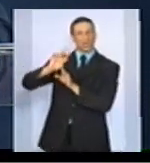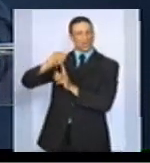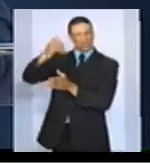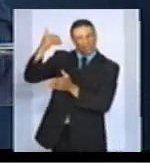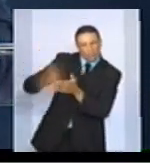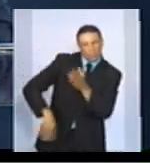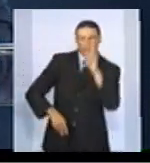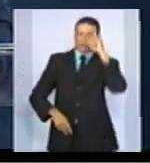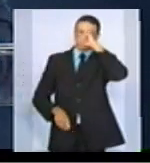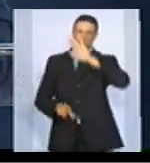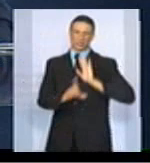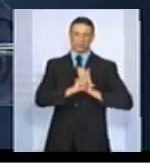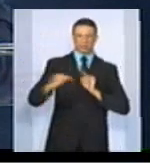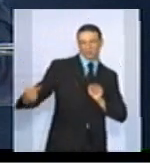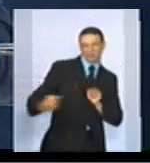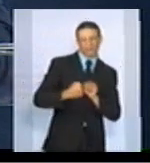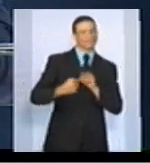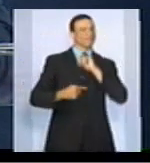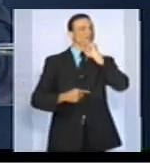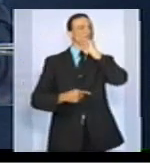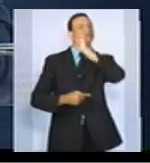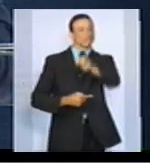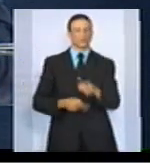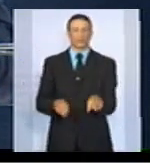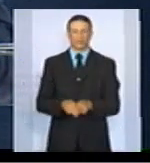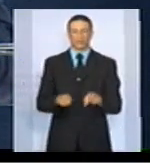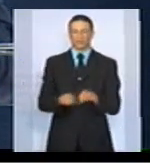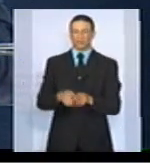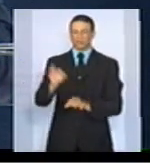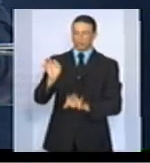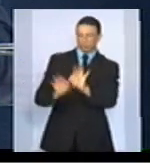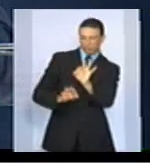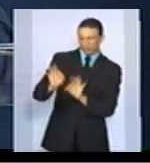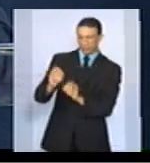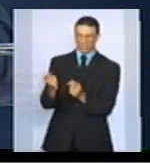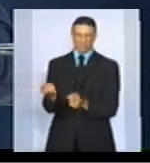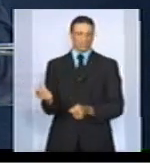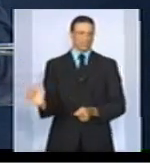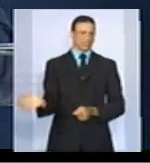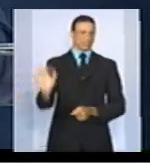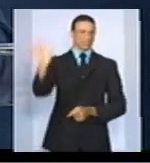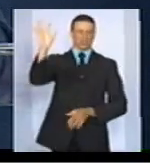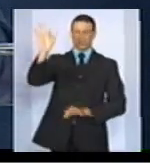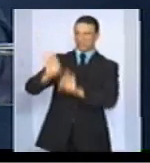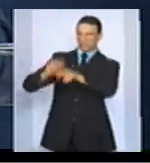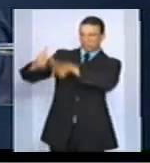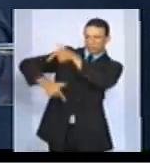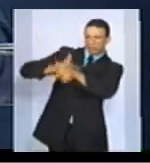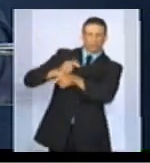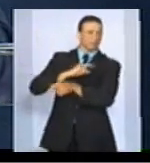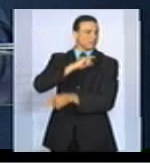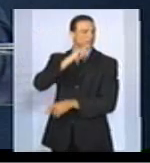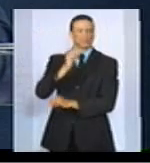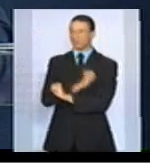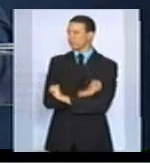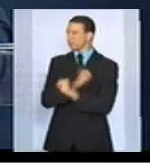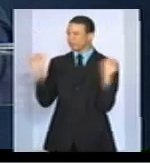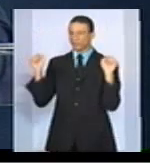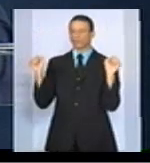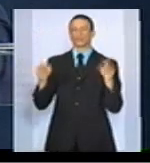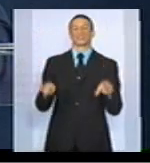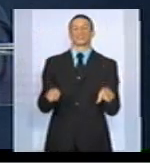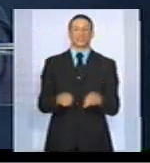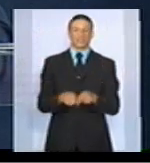cria uma enormes obrigações acessórias sem justificativas encarecendo os custos das operações expõe os agentes